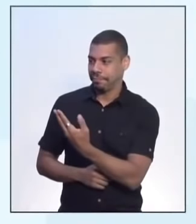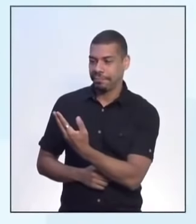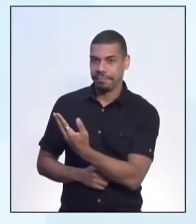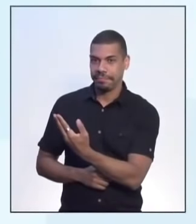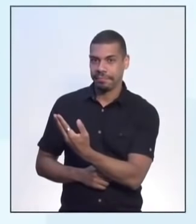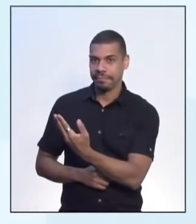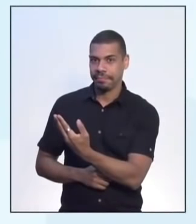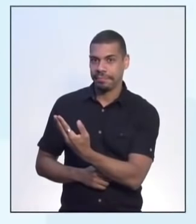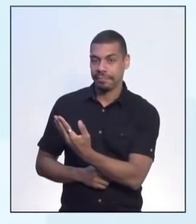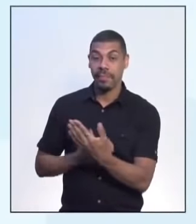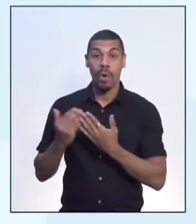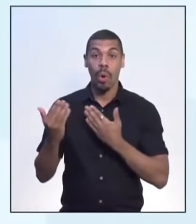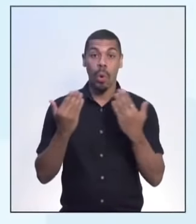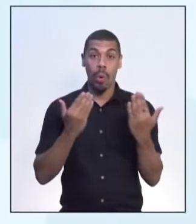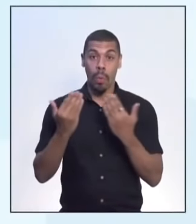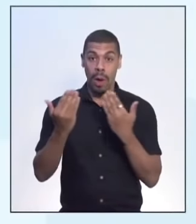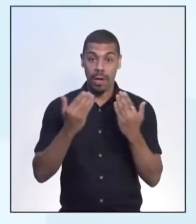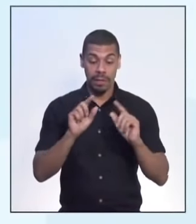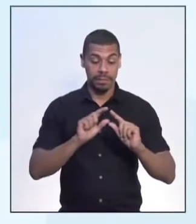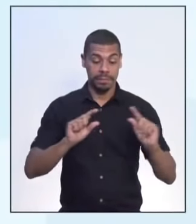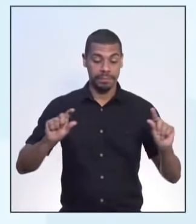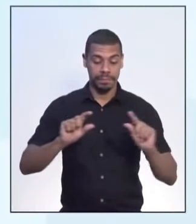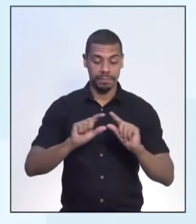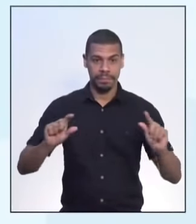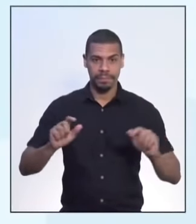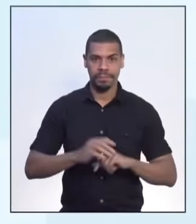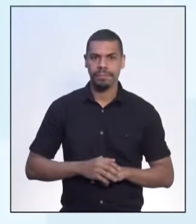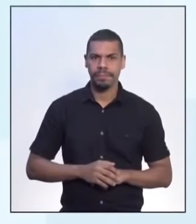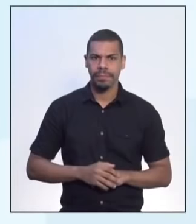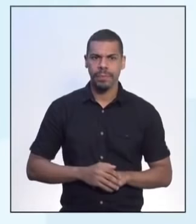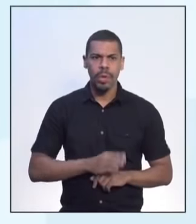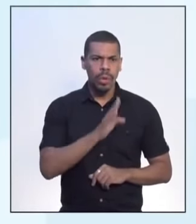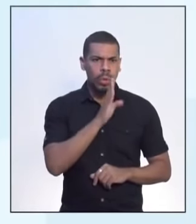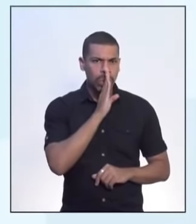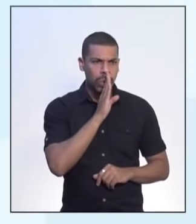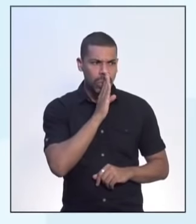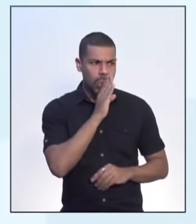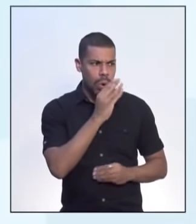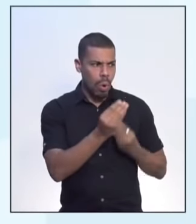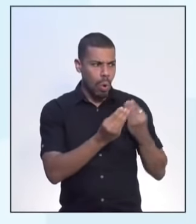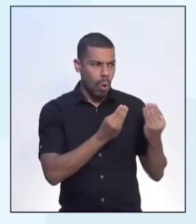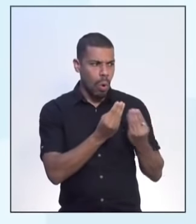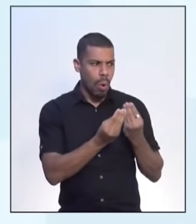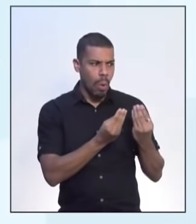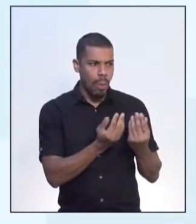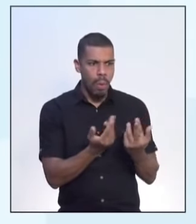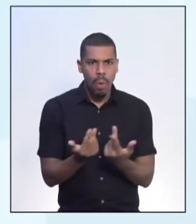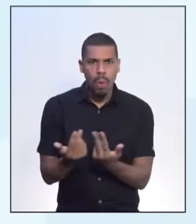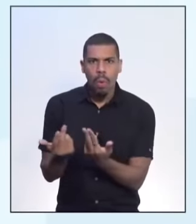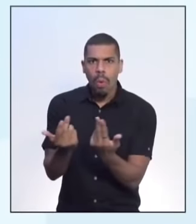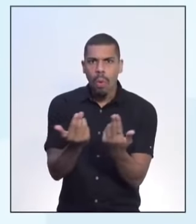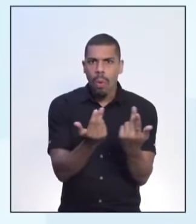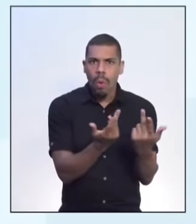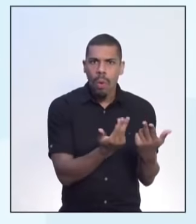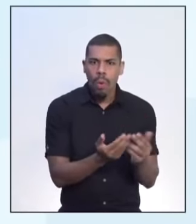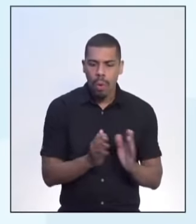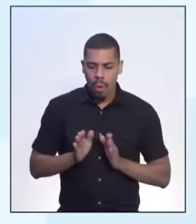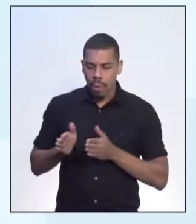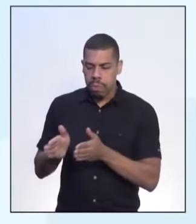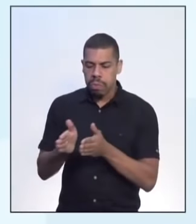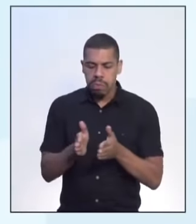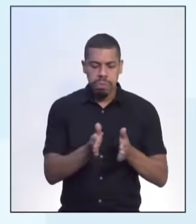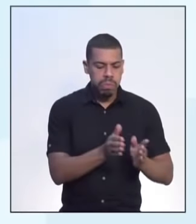a comparação está na frase silêncio, como se estivesse num funeral. Olha a palavrinha